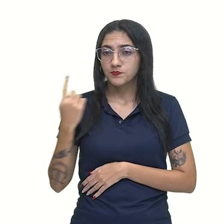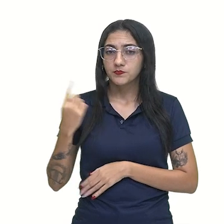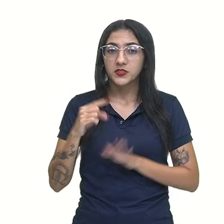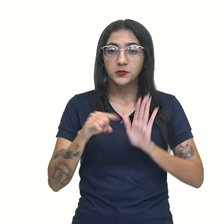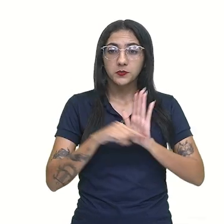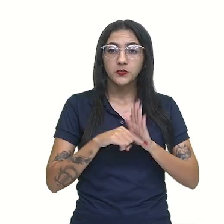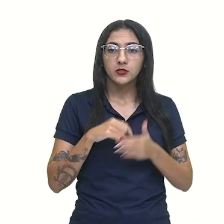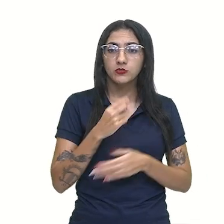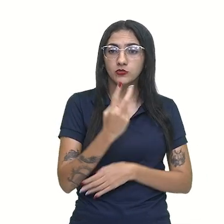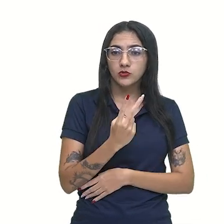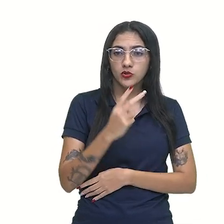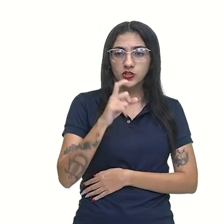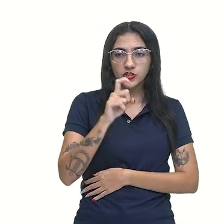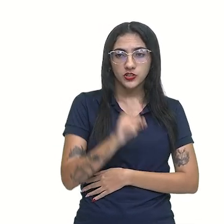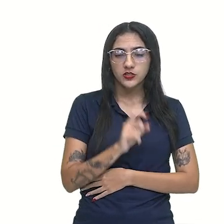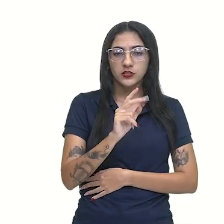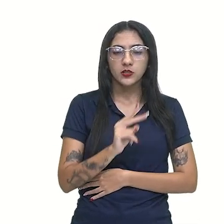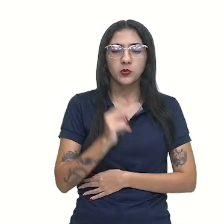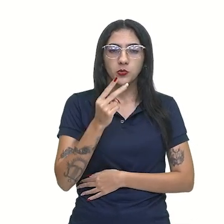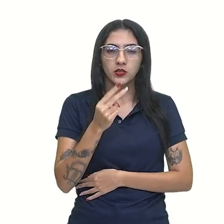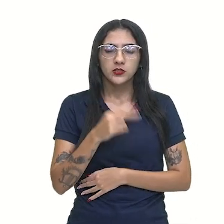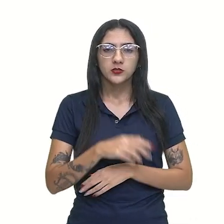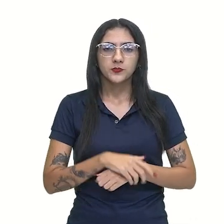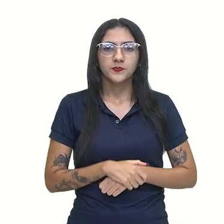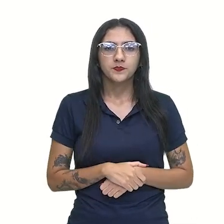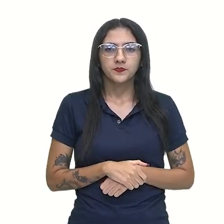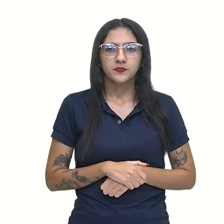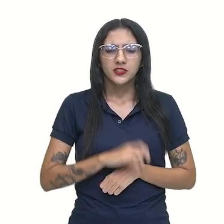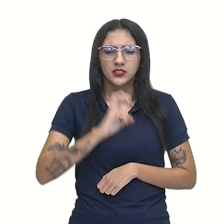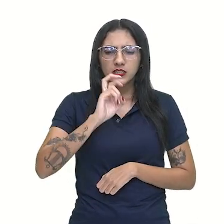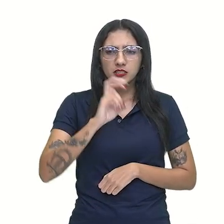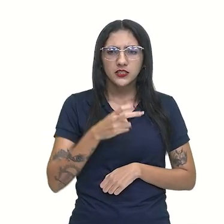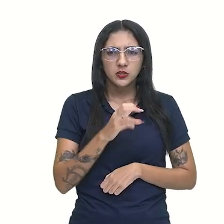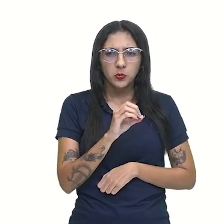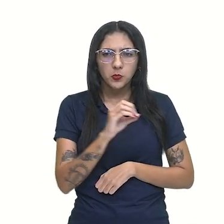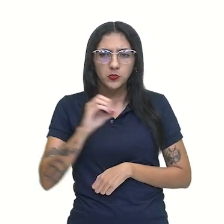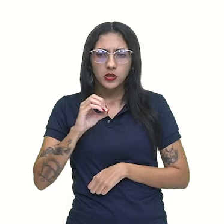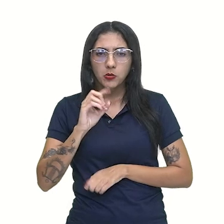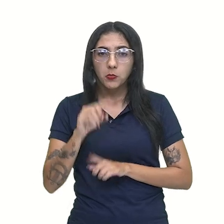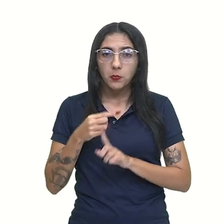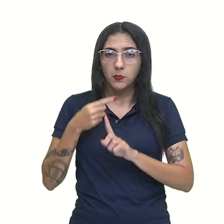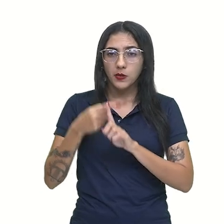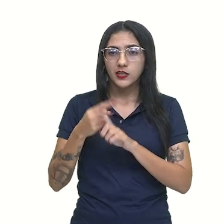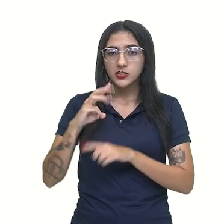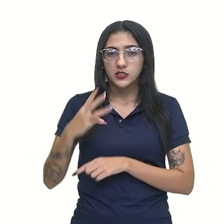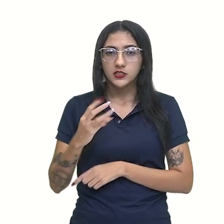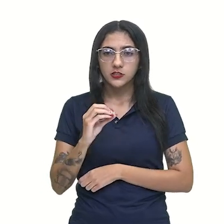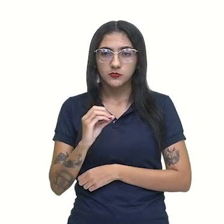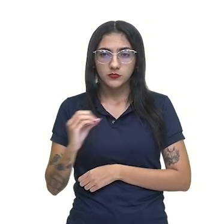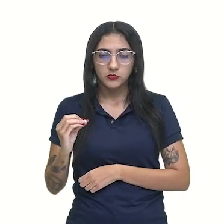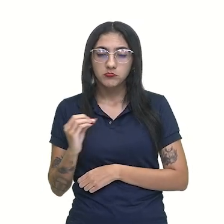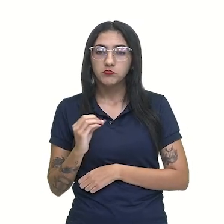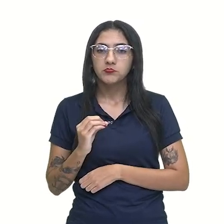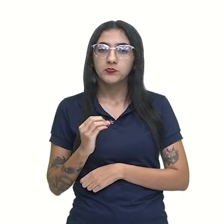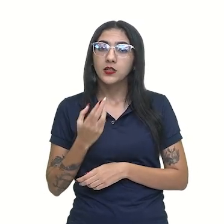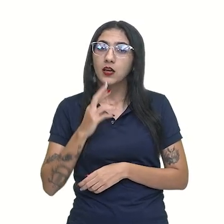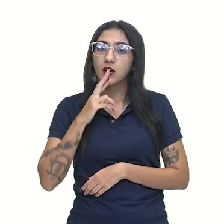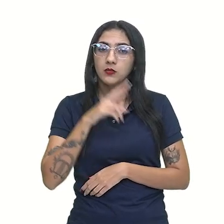quadrado, e 5.000x com mais 3.000x, então mais